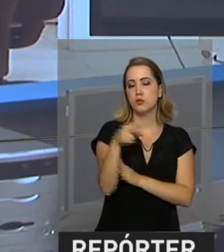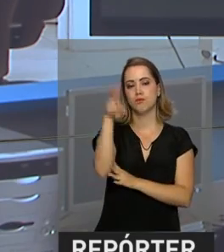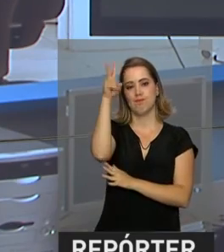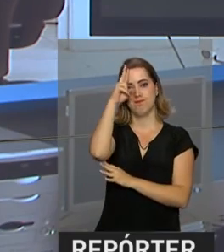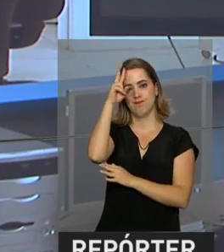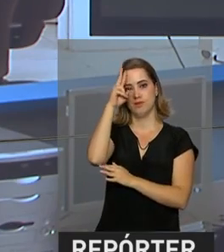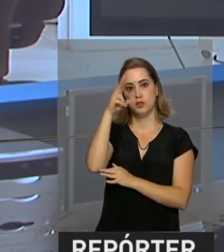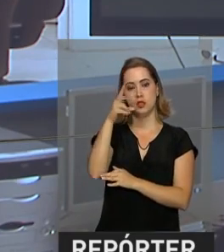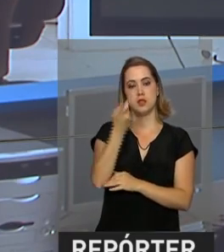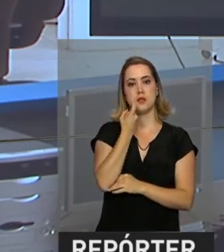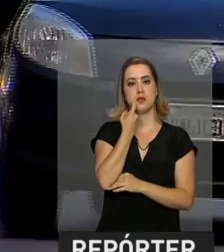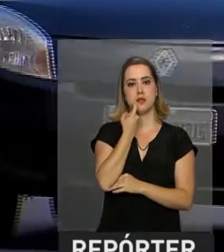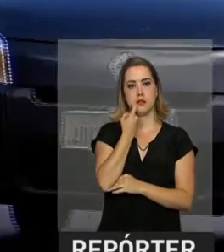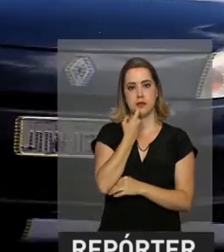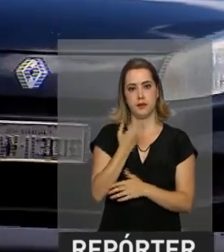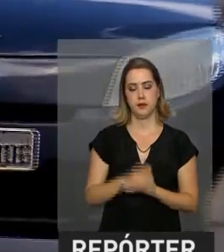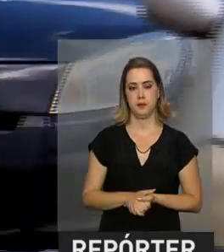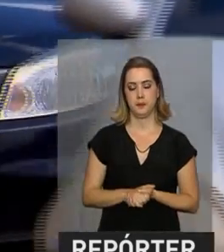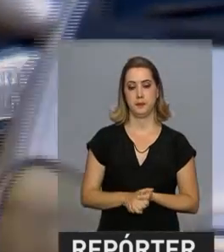sexta-feira